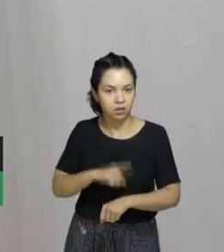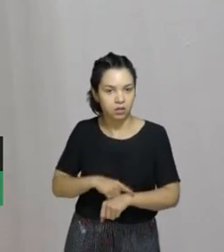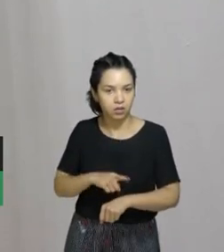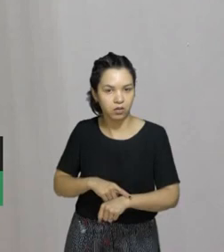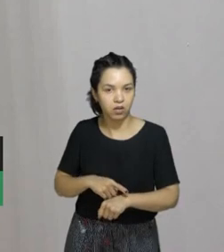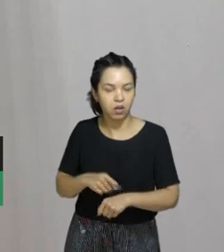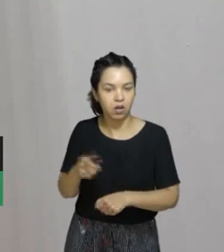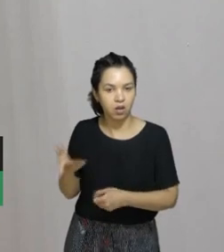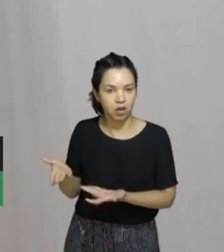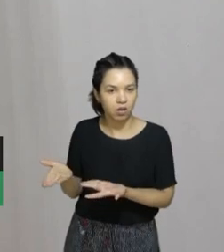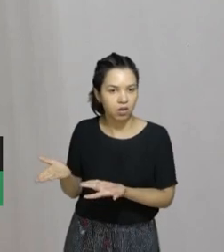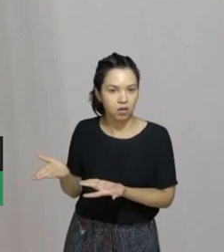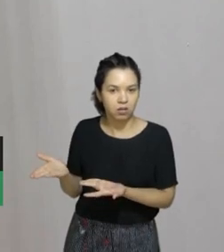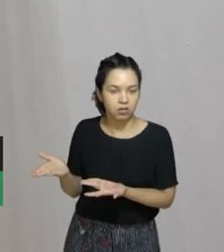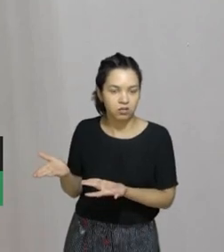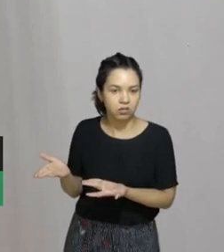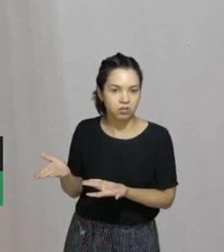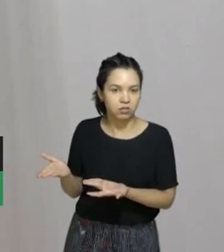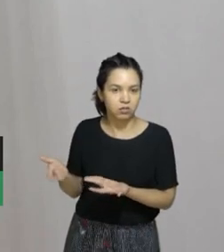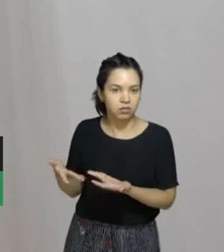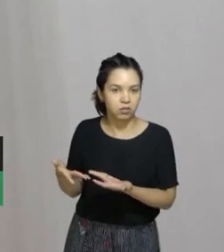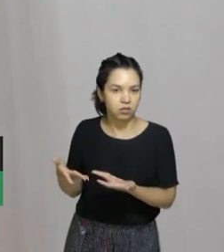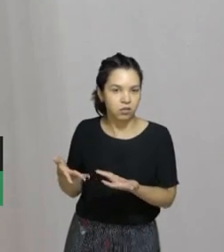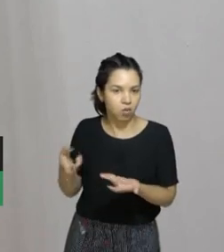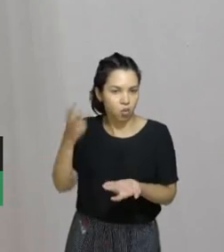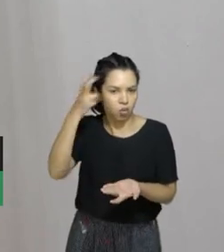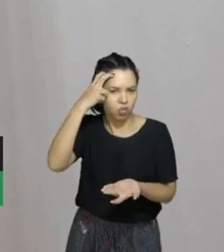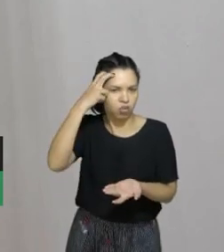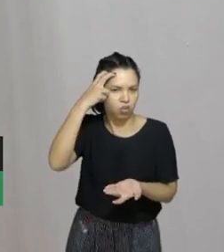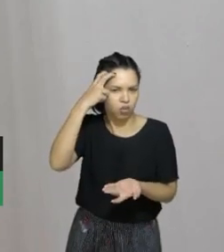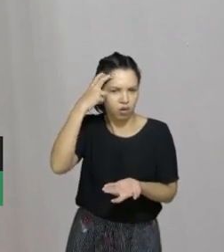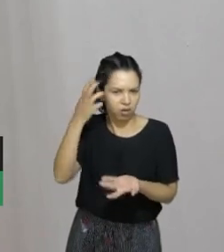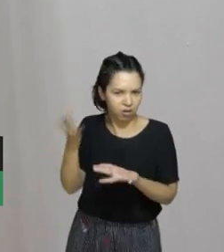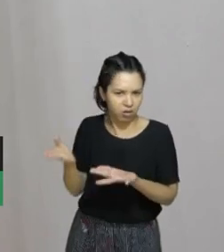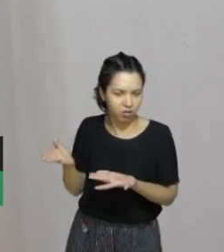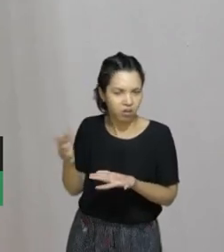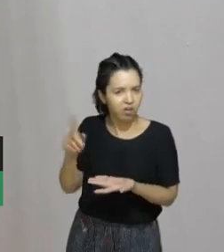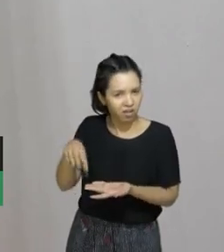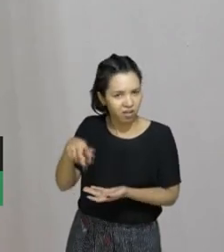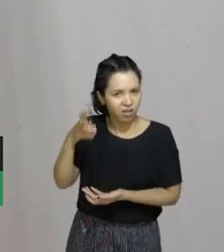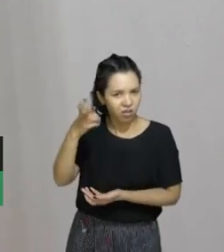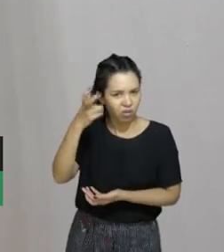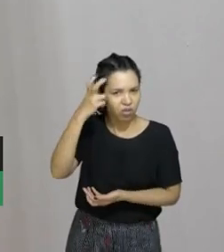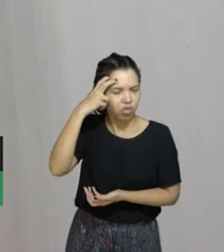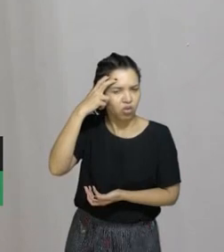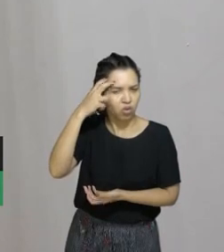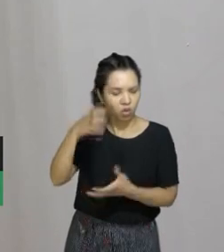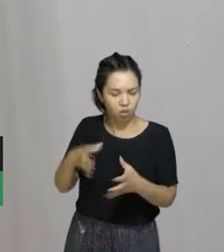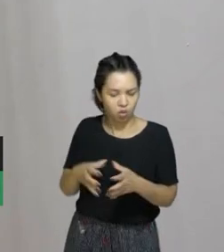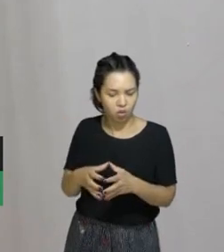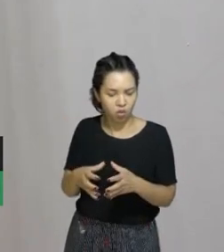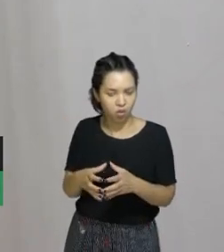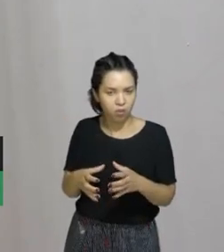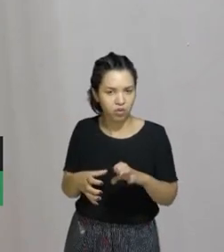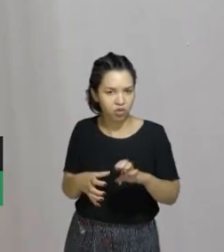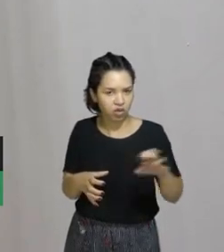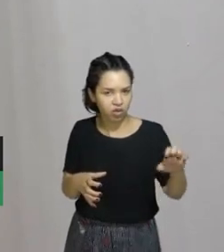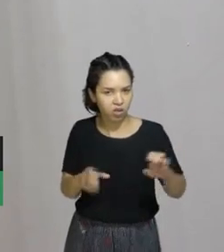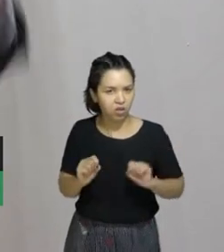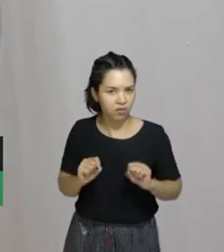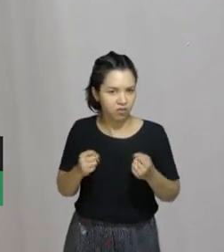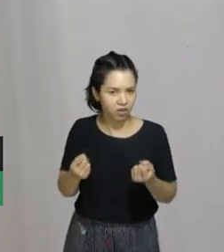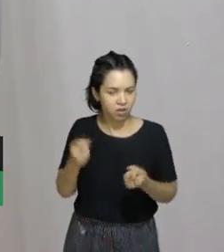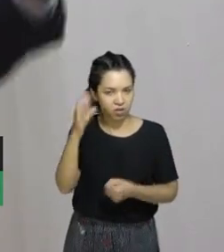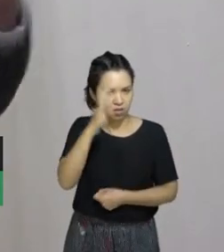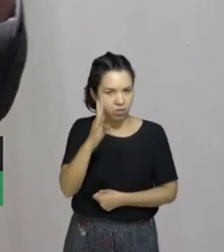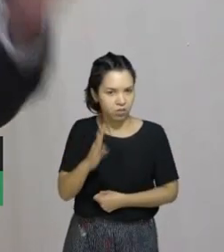largaram esse tipo de cultura. Essa é a cultura que a esquerda defende no nosso Brasil. O